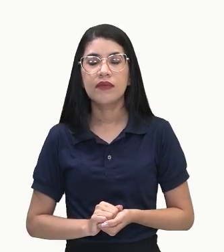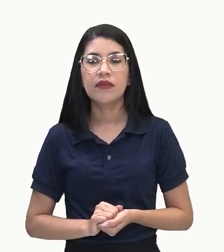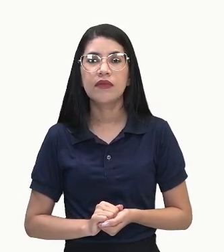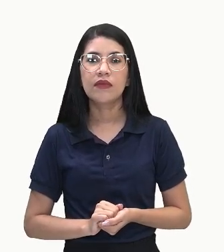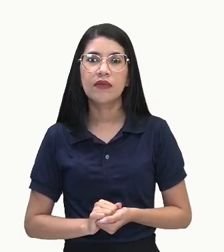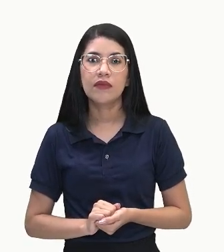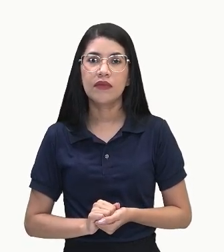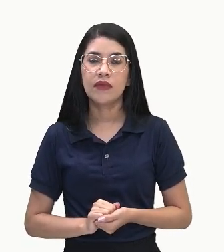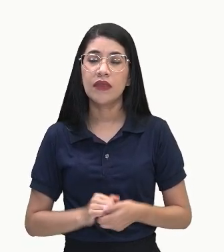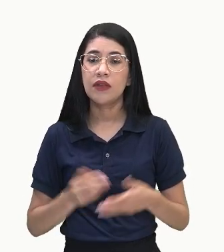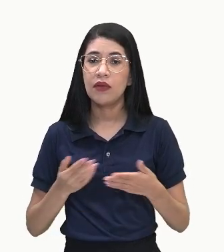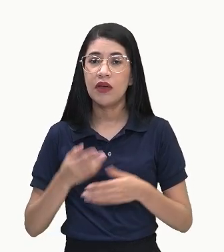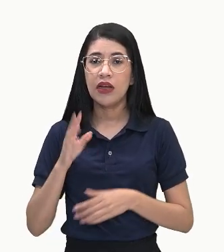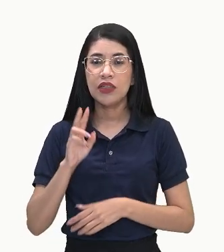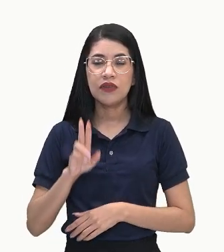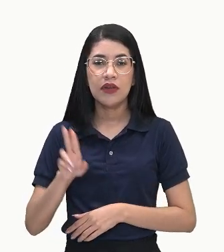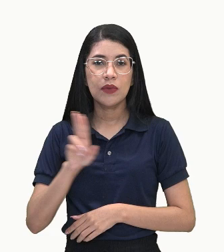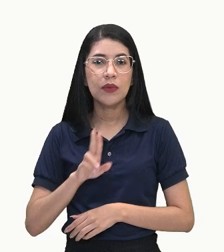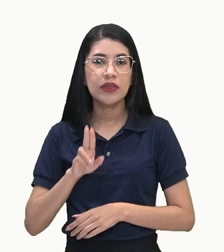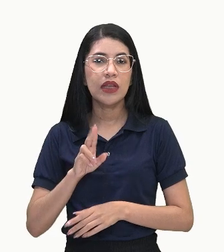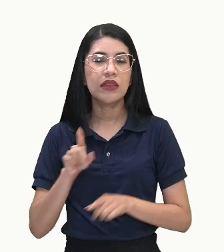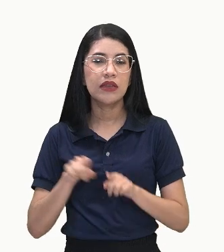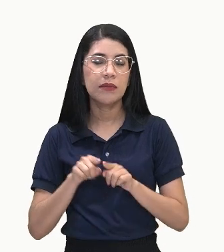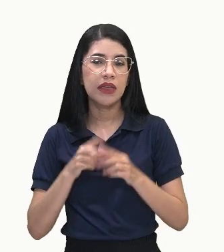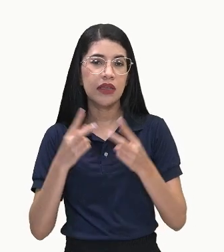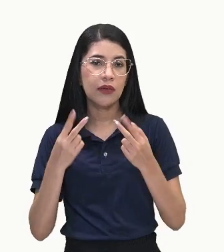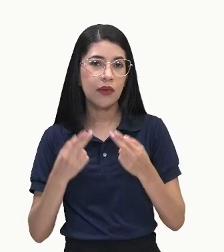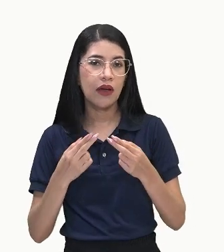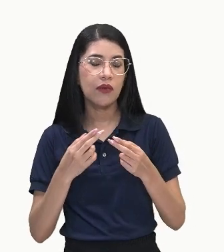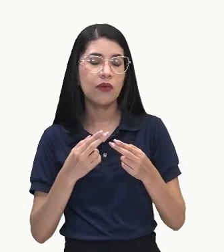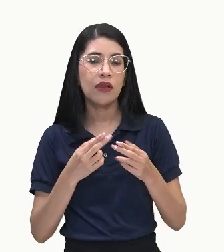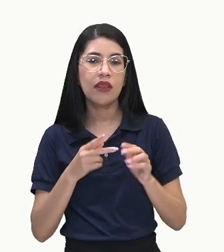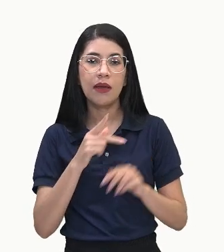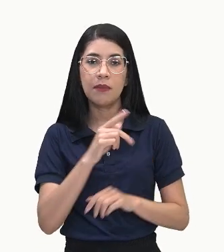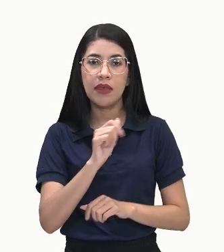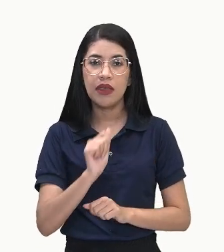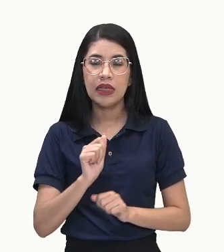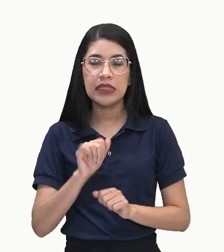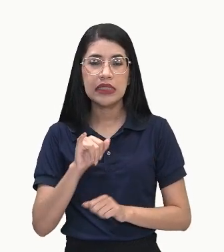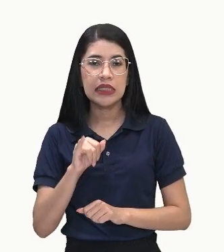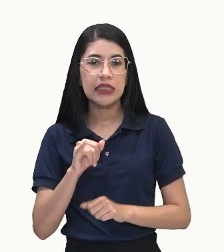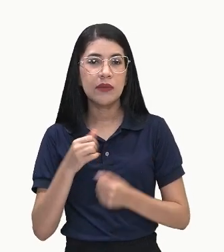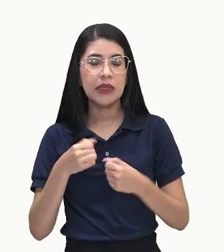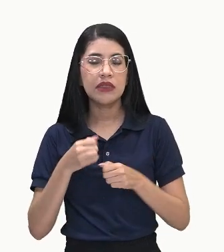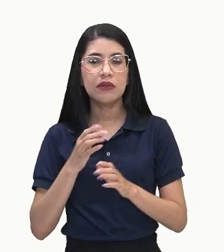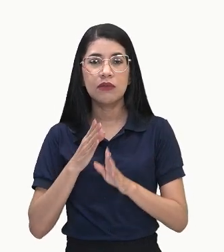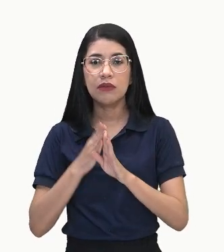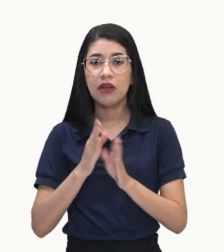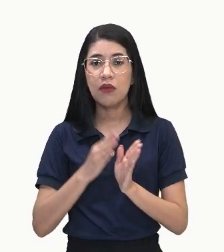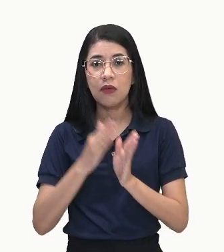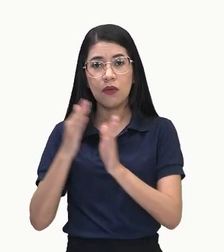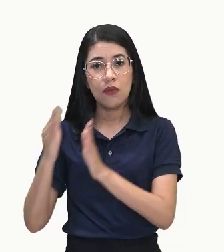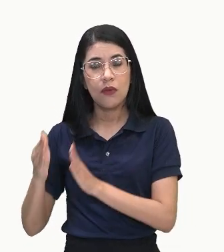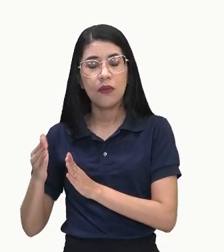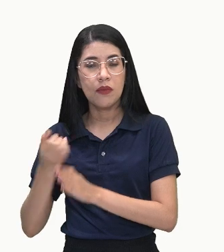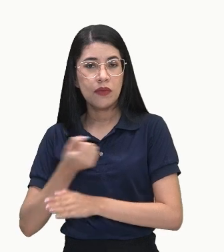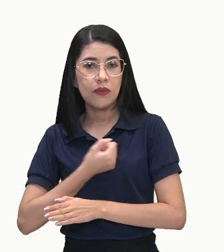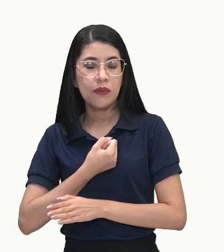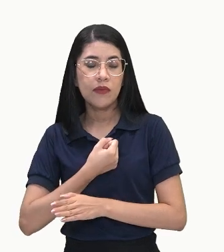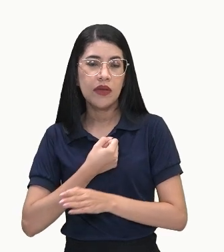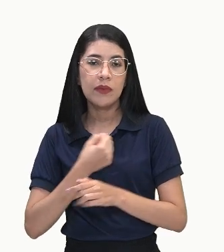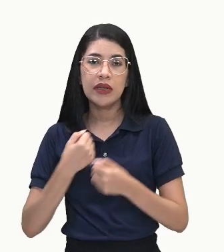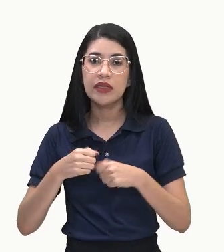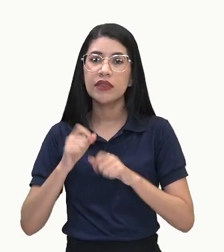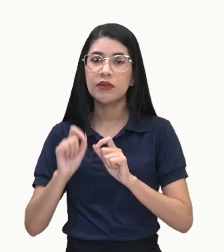gente vai usar a mesma ideia lá da PA. Quando eu quero descobrir o próximo número da sequência, o que eu tenho que fazer?